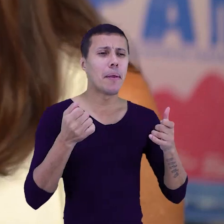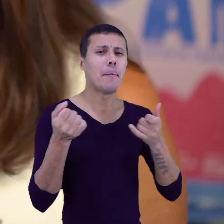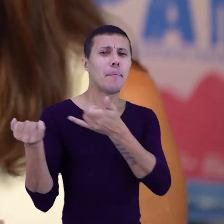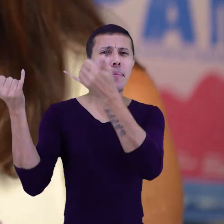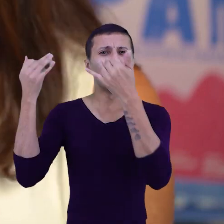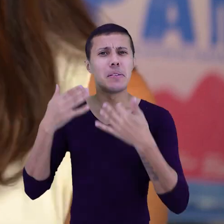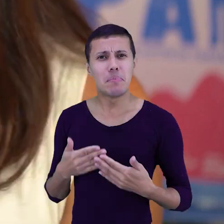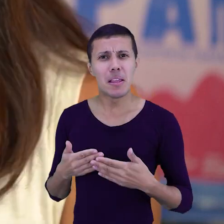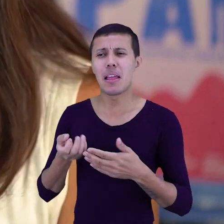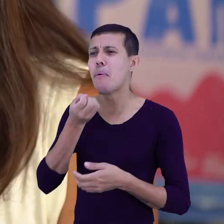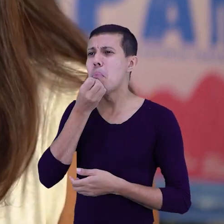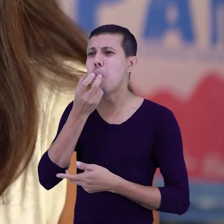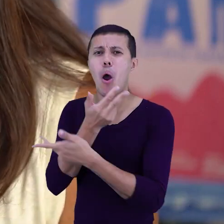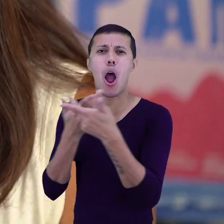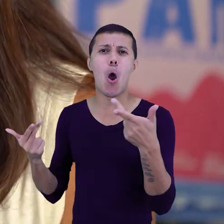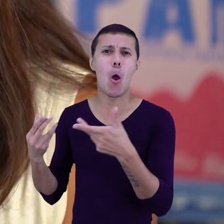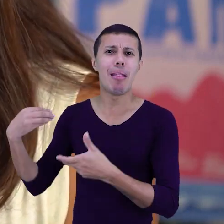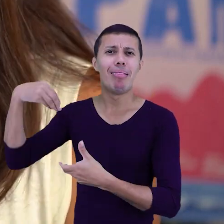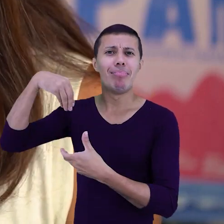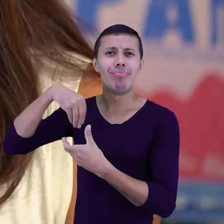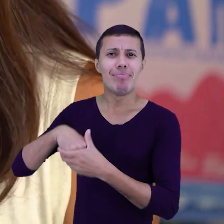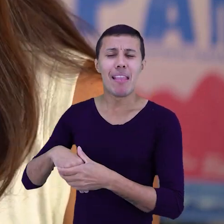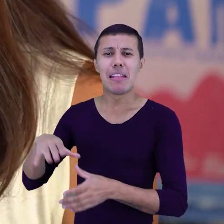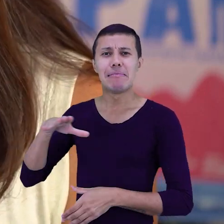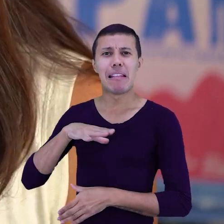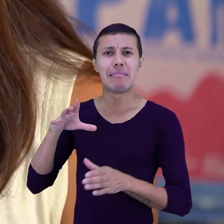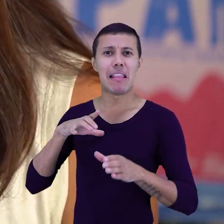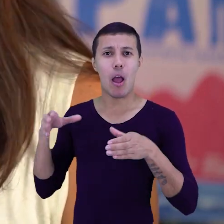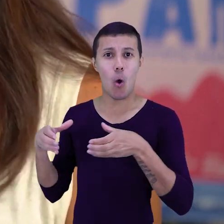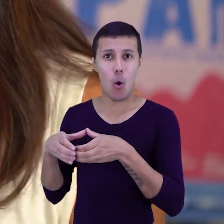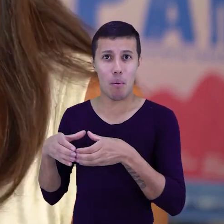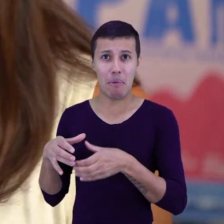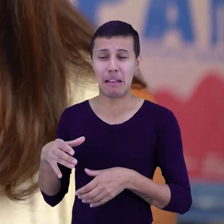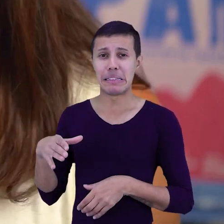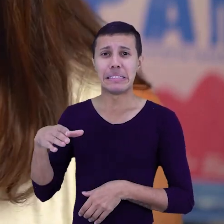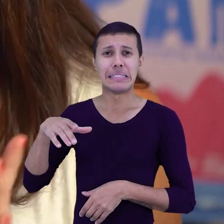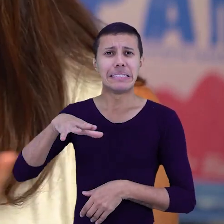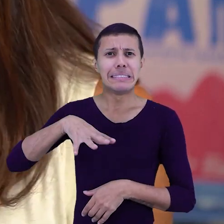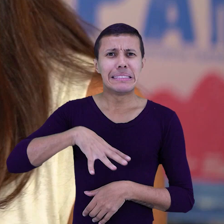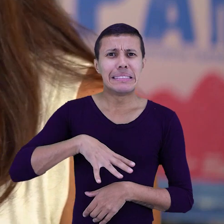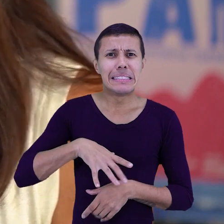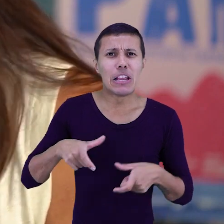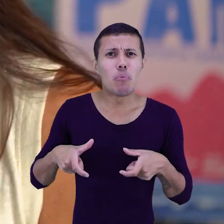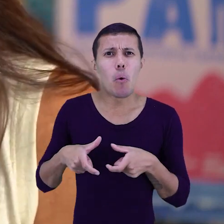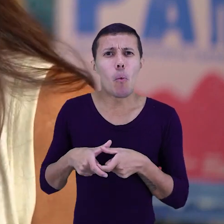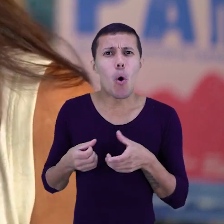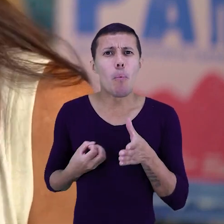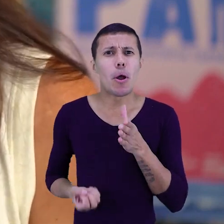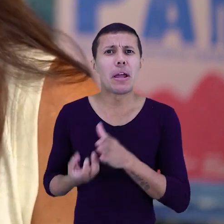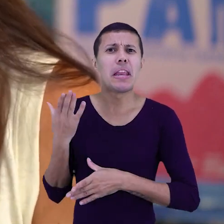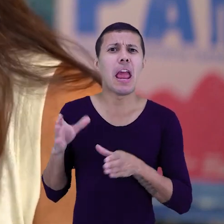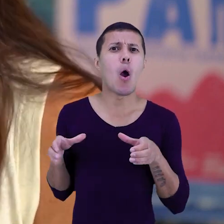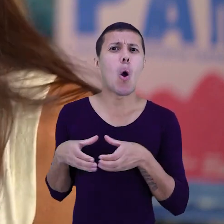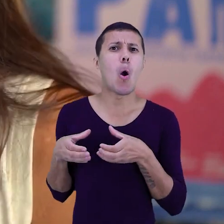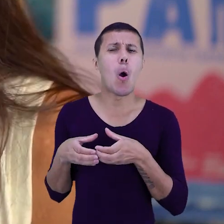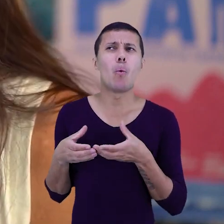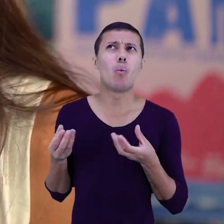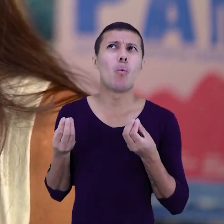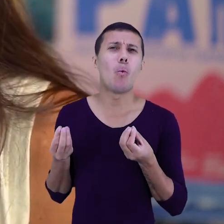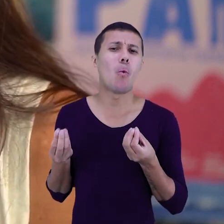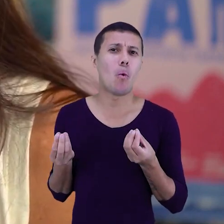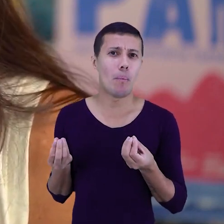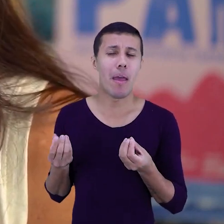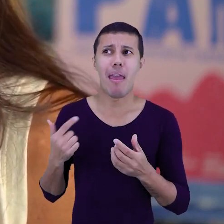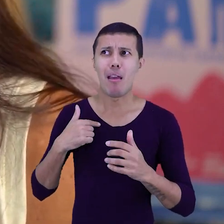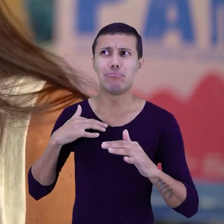conta, o benefício de eu ter uma comunidade na minha cidade, vamos lá, eu sou uma cidade pequenininha, qual o benefício de eu criar essa